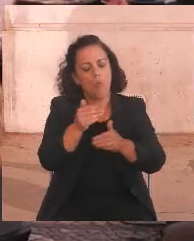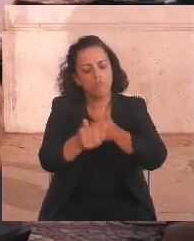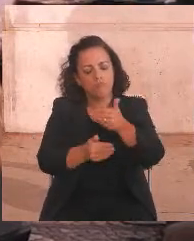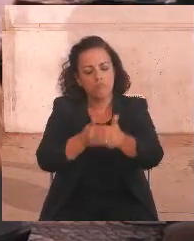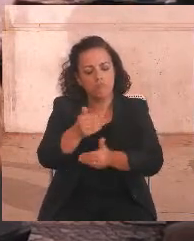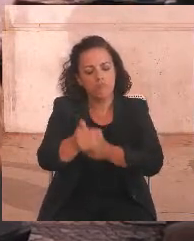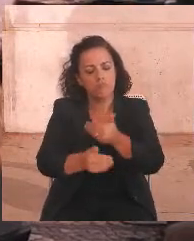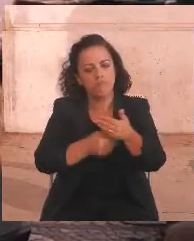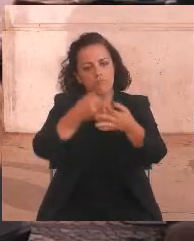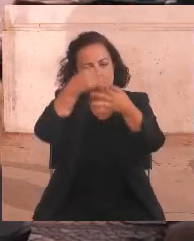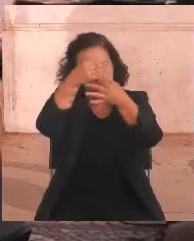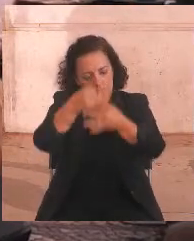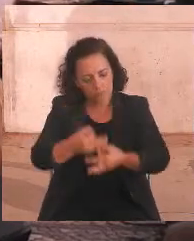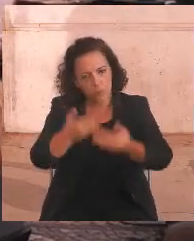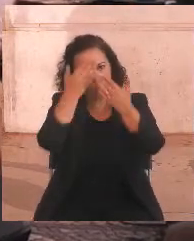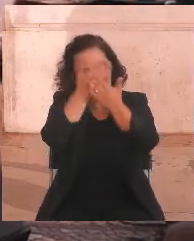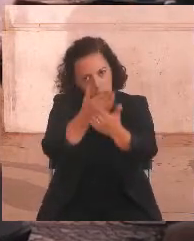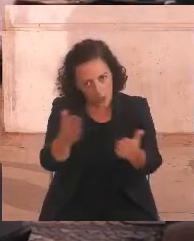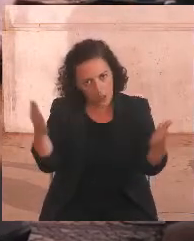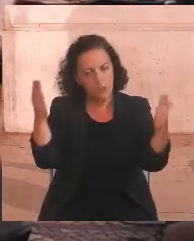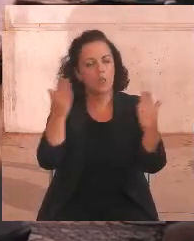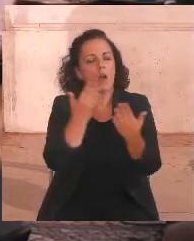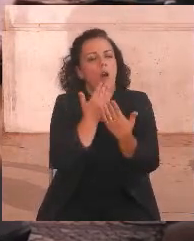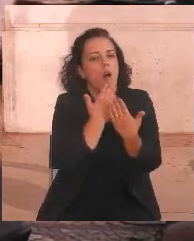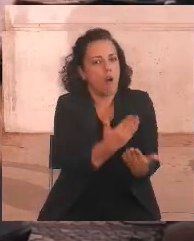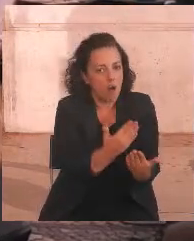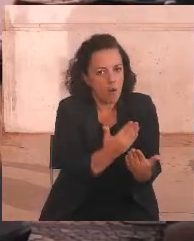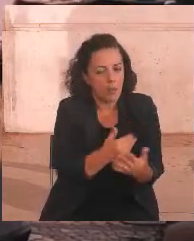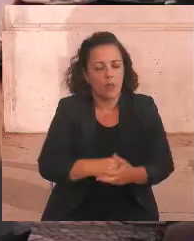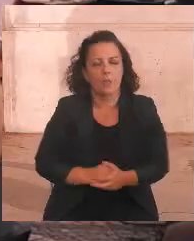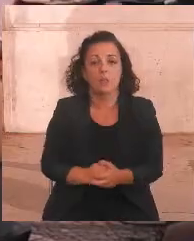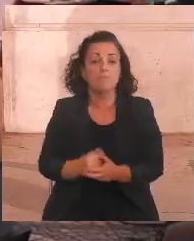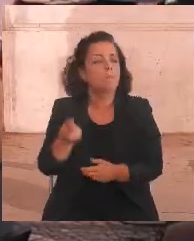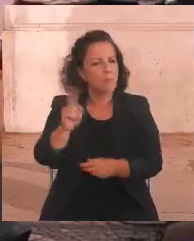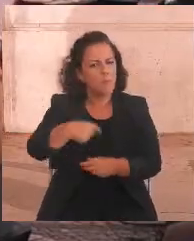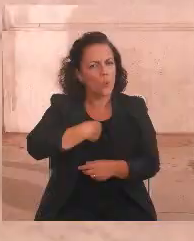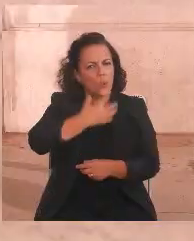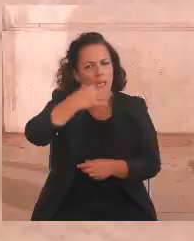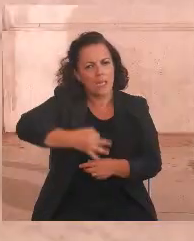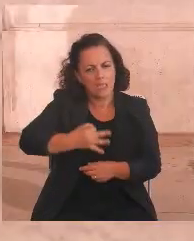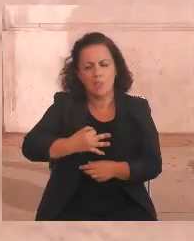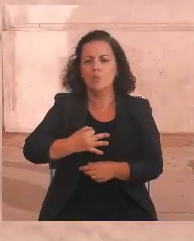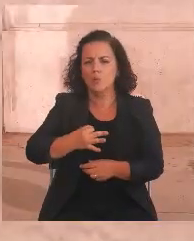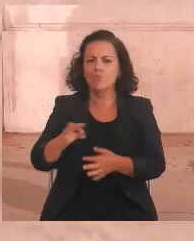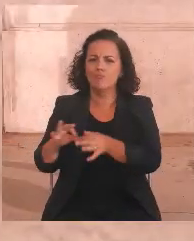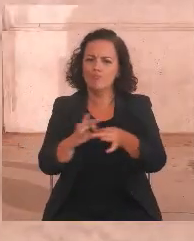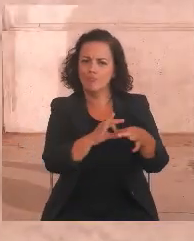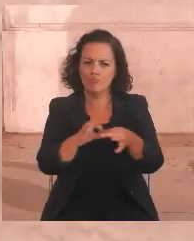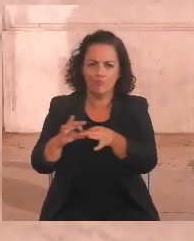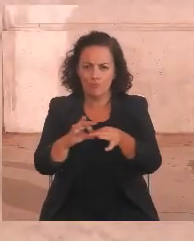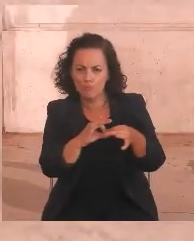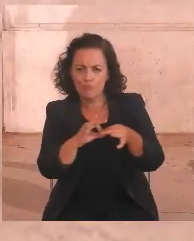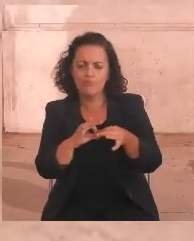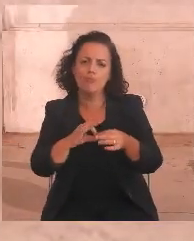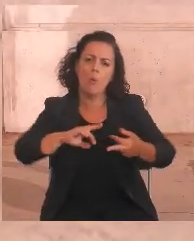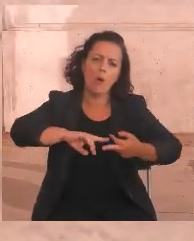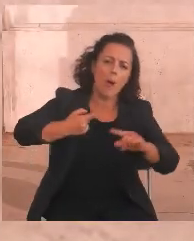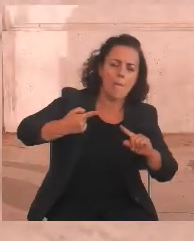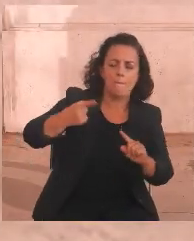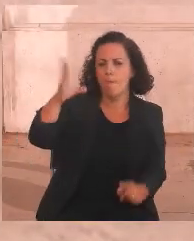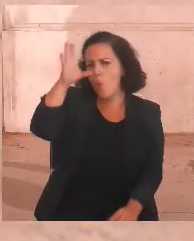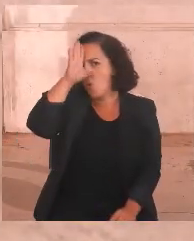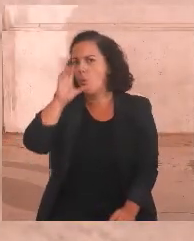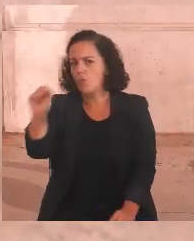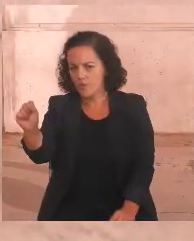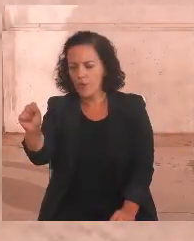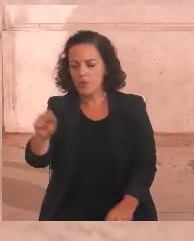aquilo que tivemos. Estou também confiante na cooperação entre o município e o governo.